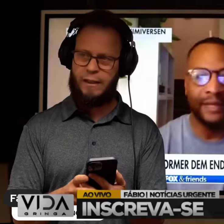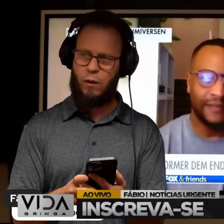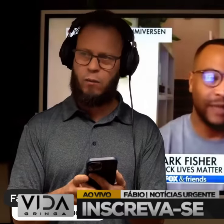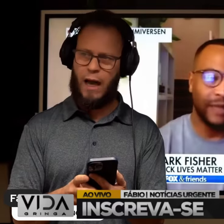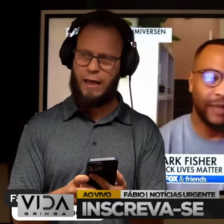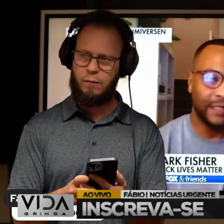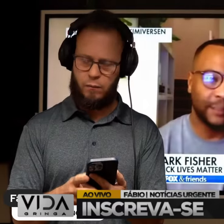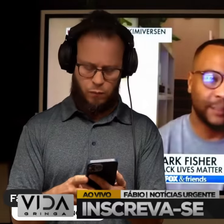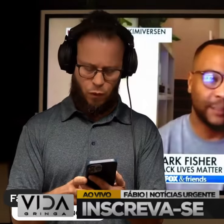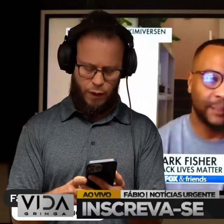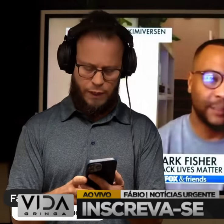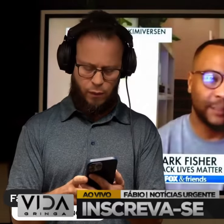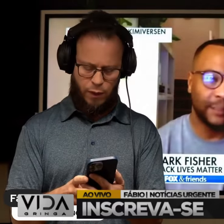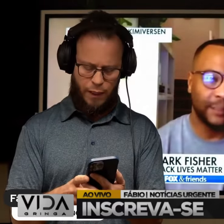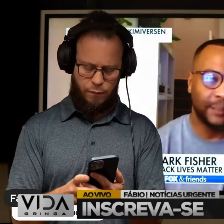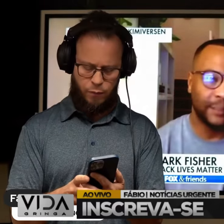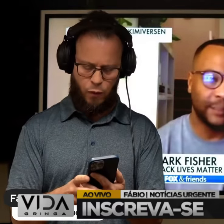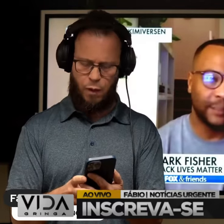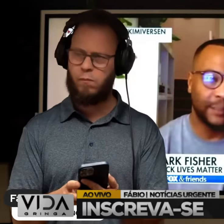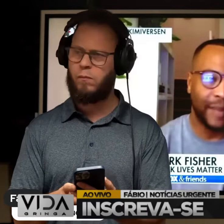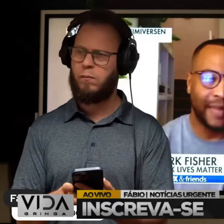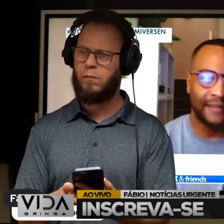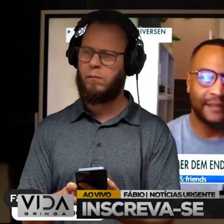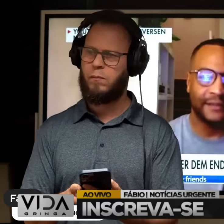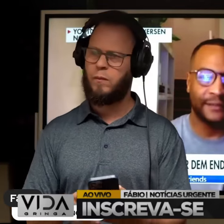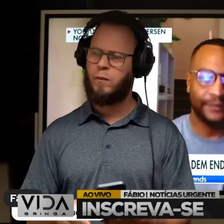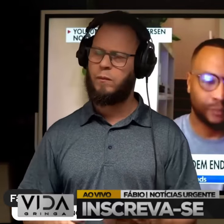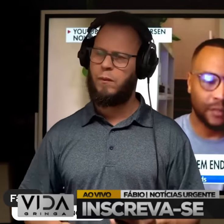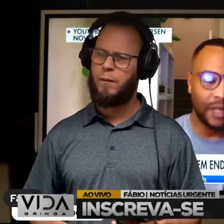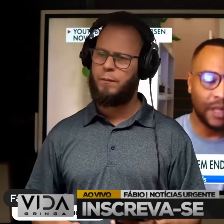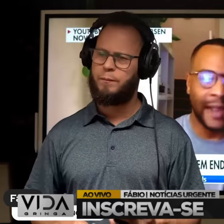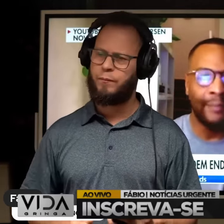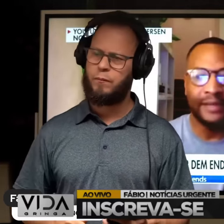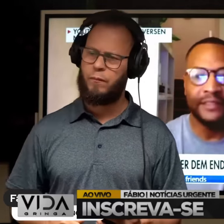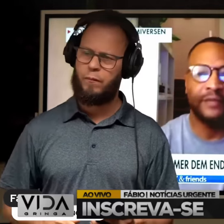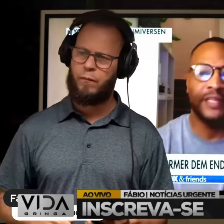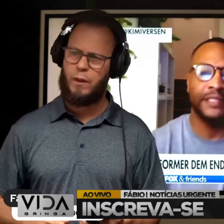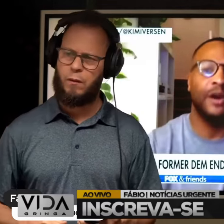Esse aqui é o cara. Esse é o cara, ó.